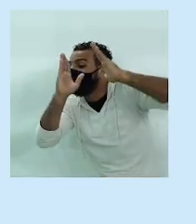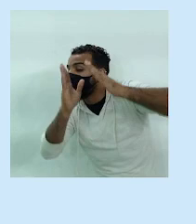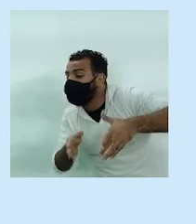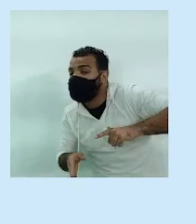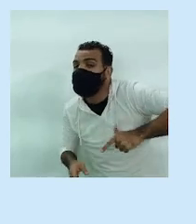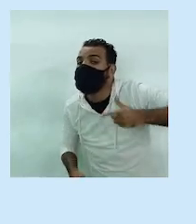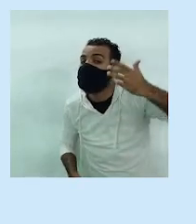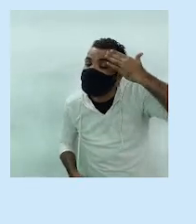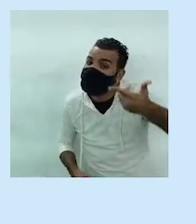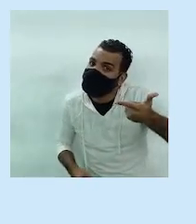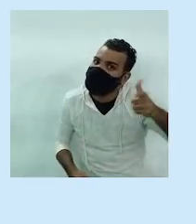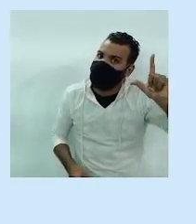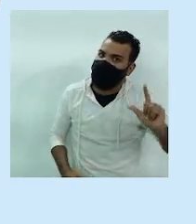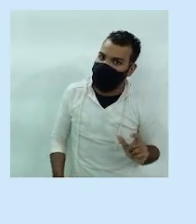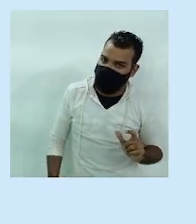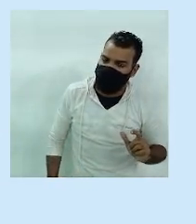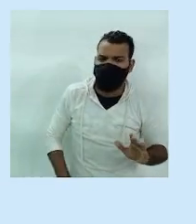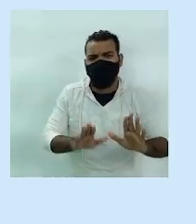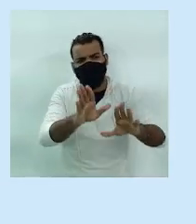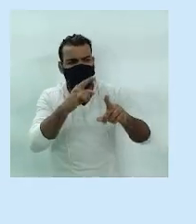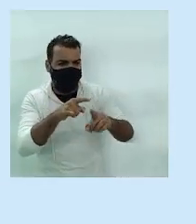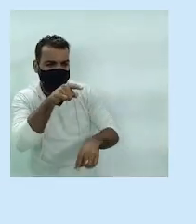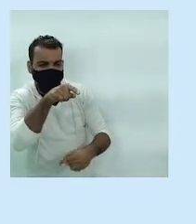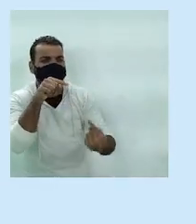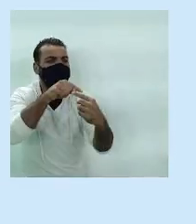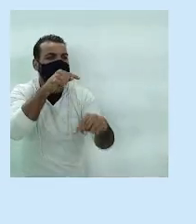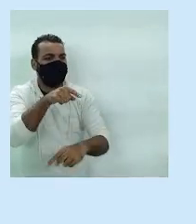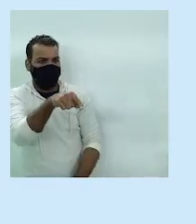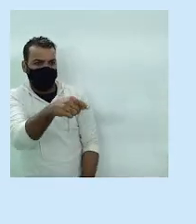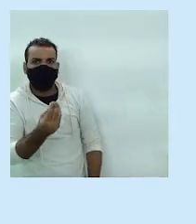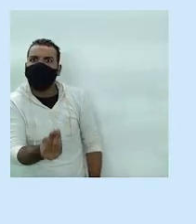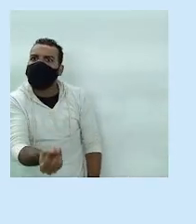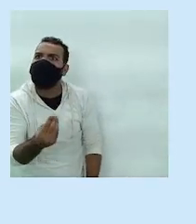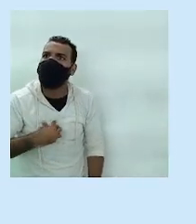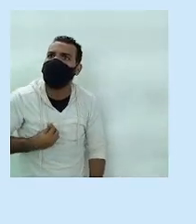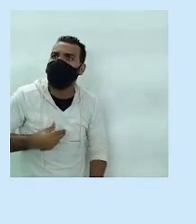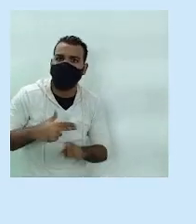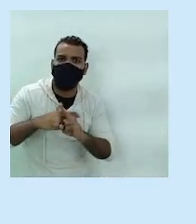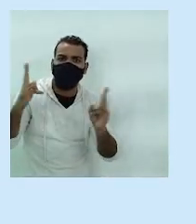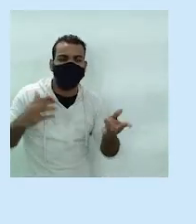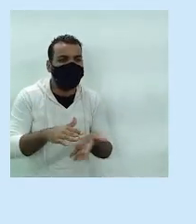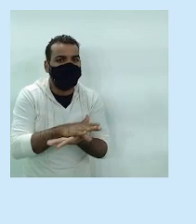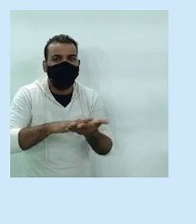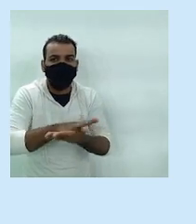antrofagia, o andar sem roupas, as bebidas fossem